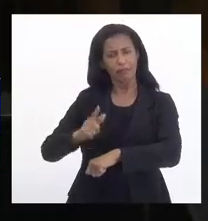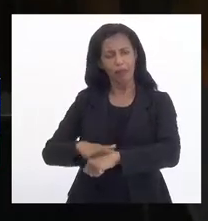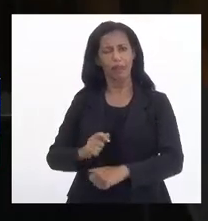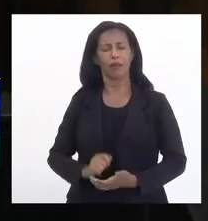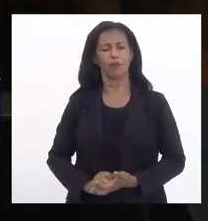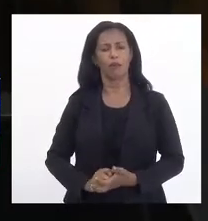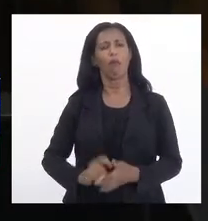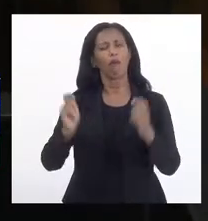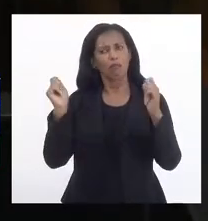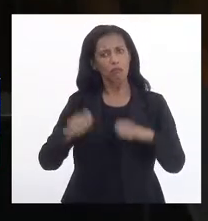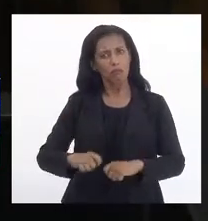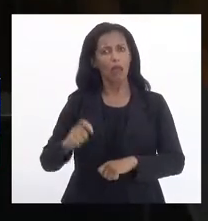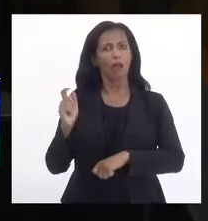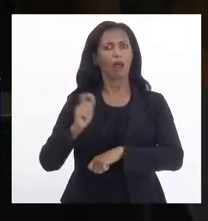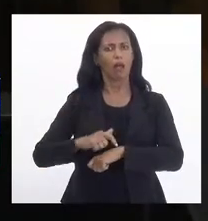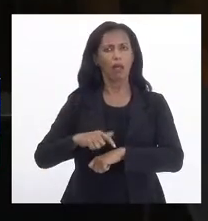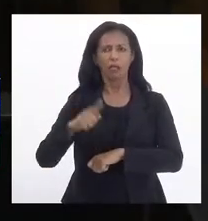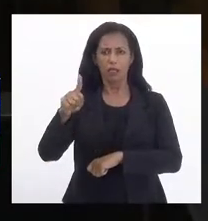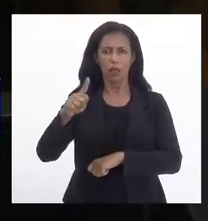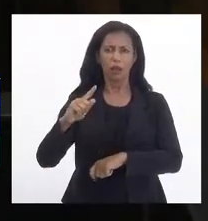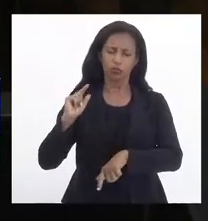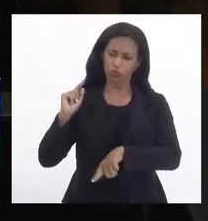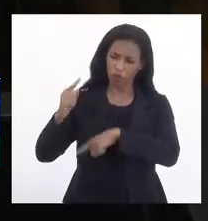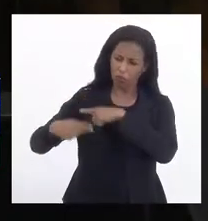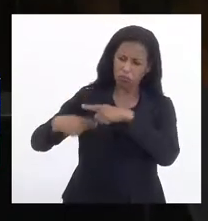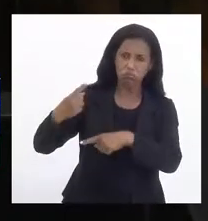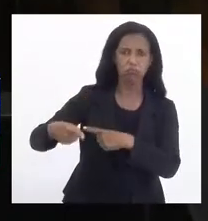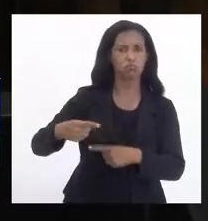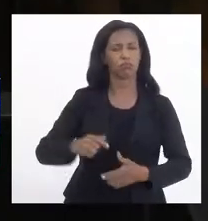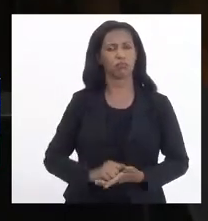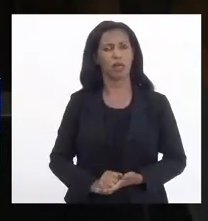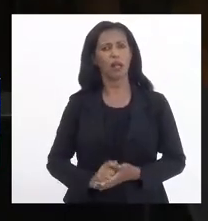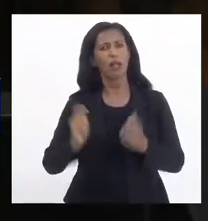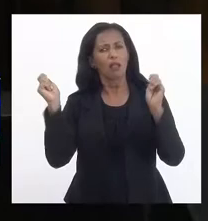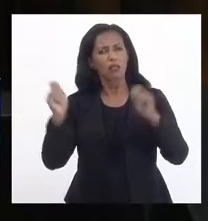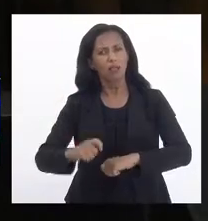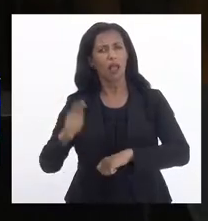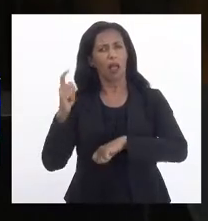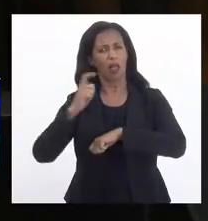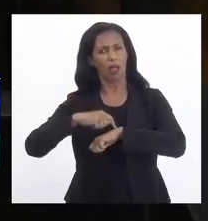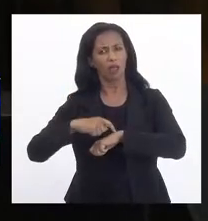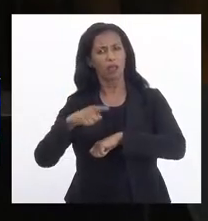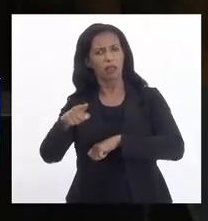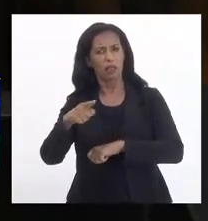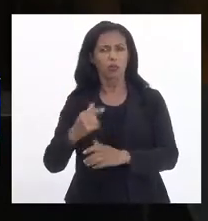ainda dá tempo do senhor se resgatar, ainda dá tempo do senhor